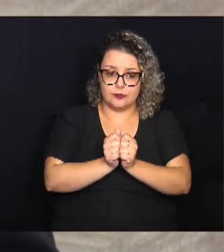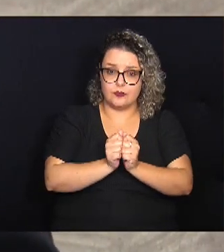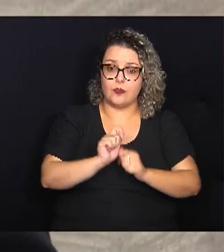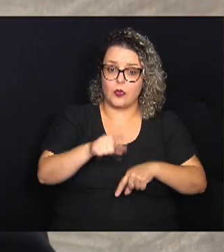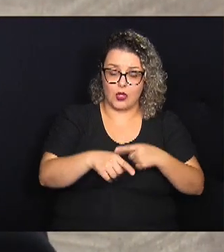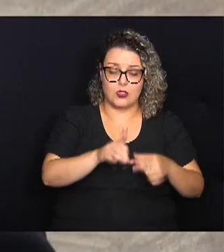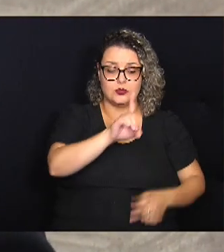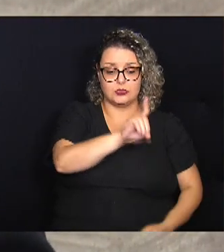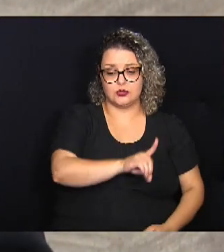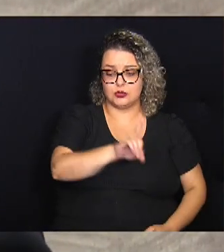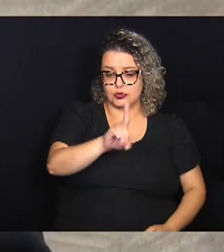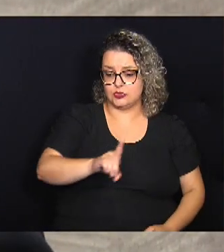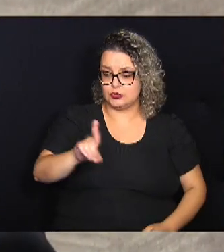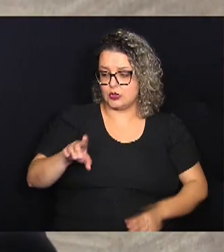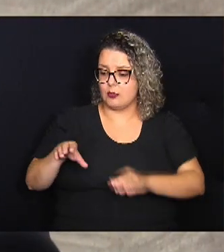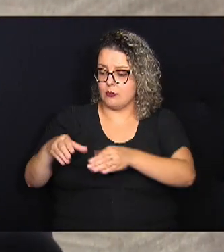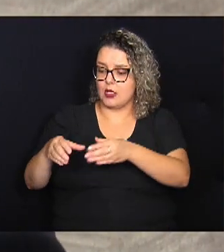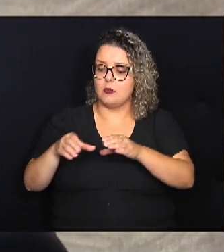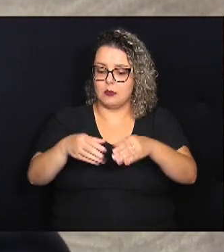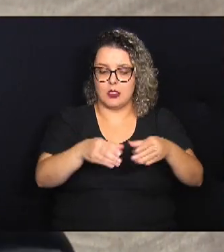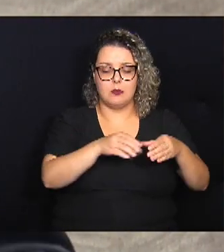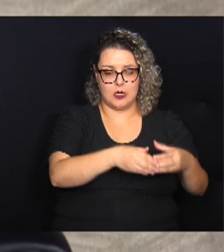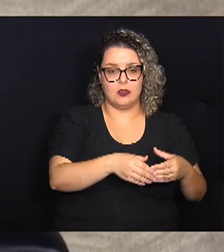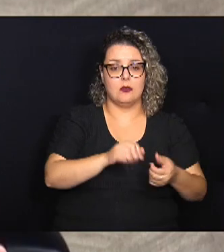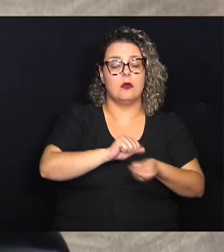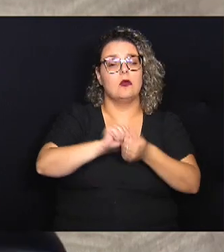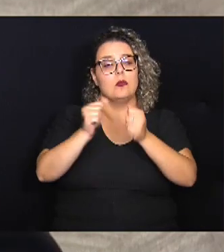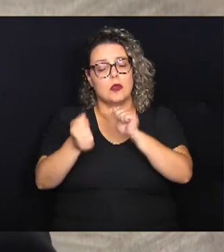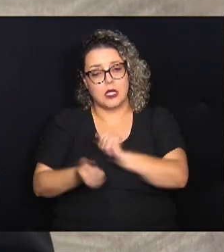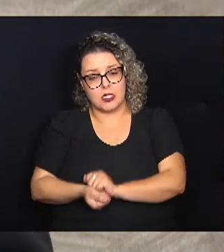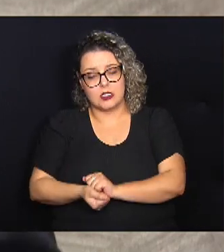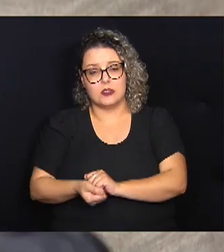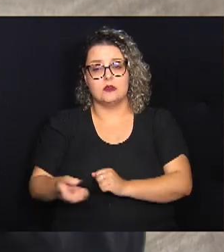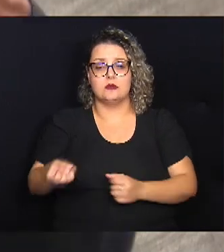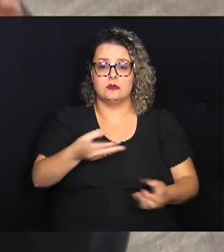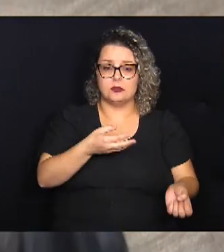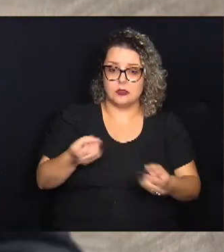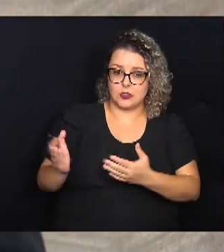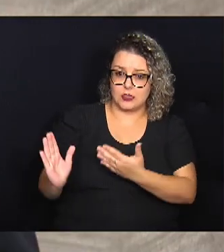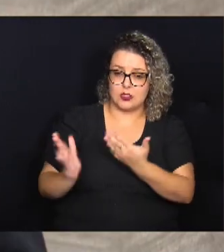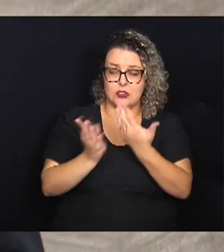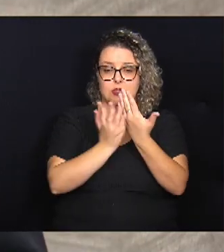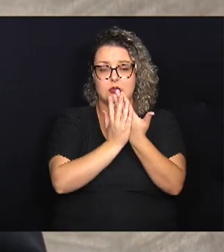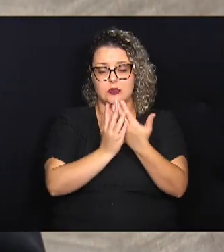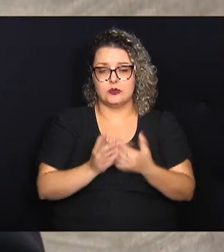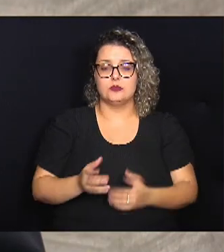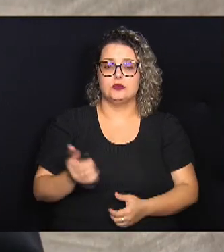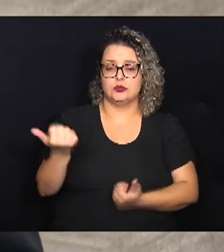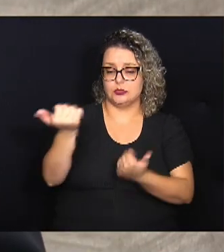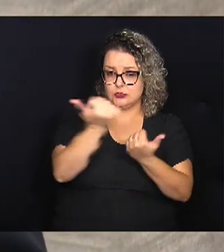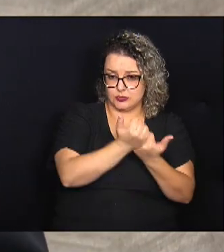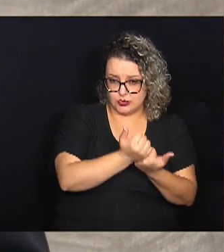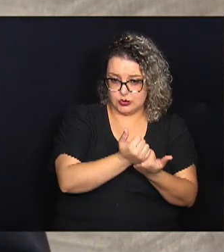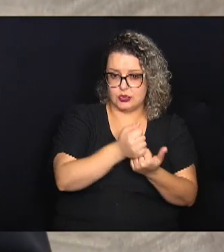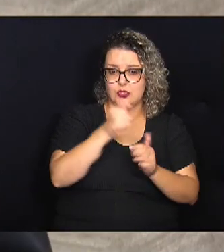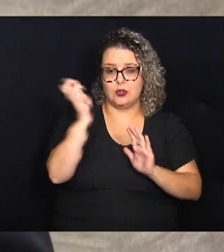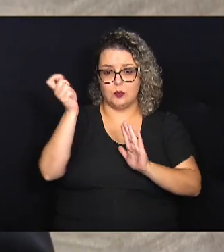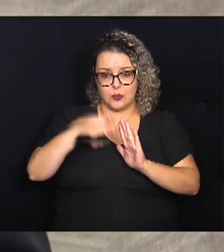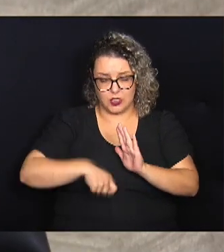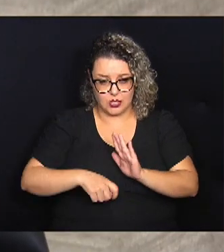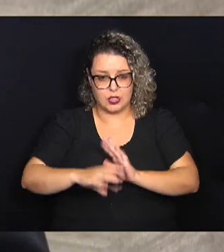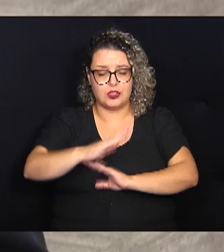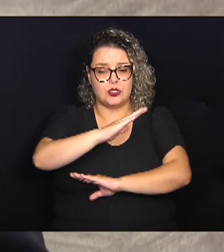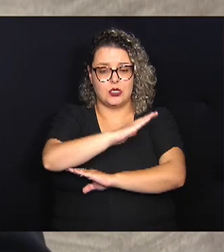diretorias. Trata de uma adequação desse anexo que trata dos cargos, né, efetivos da Câmara